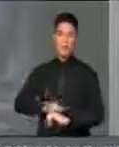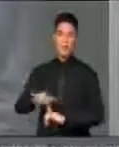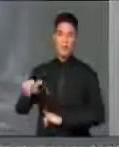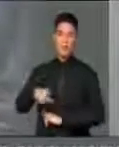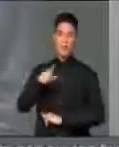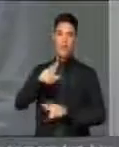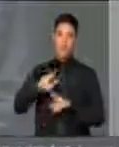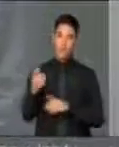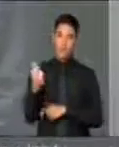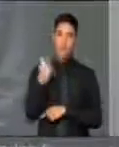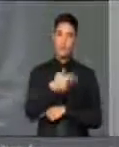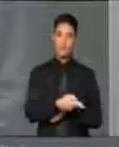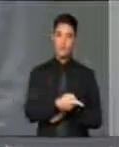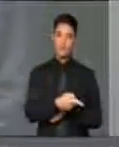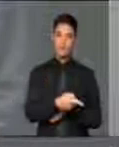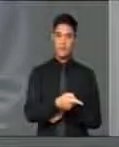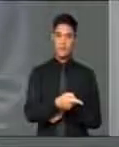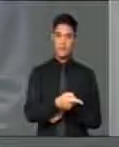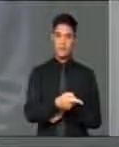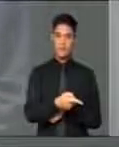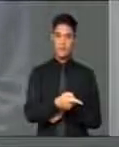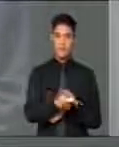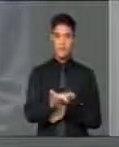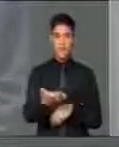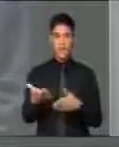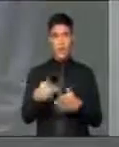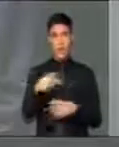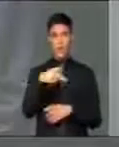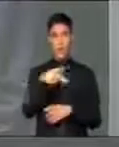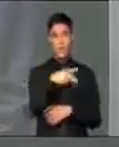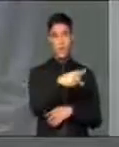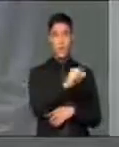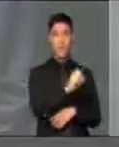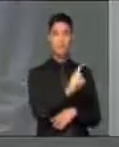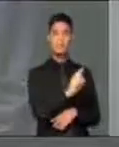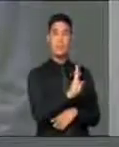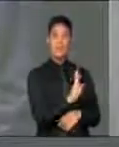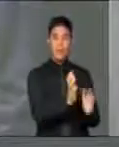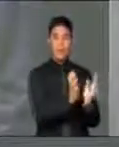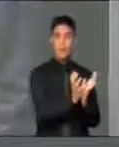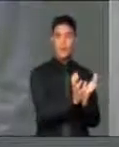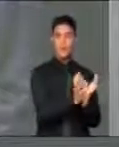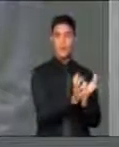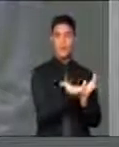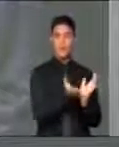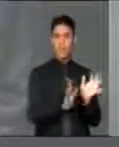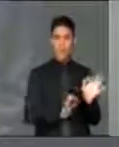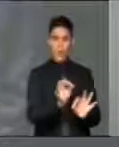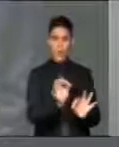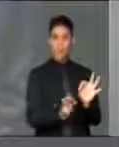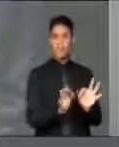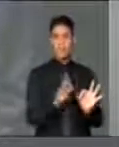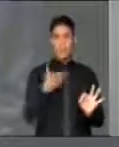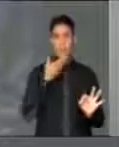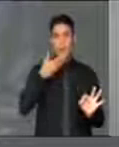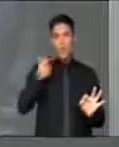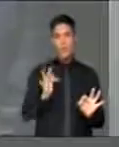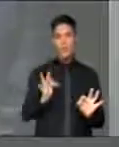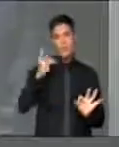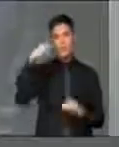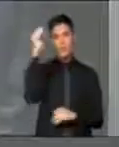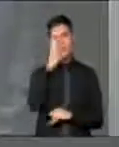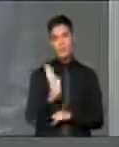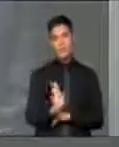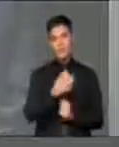os mártires da corrupção. O PSDB está preparado para uma nova fase da República. Iremos